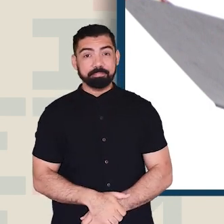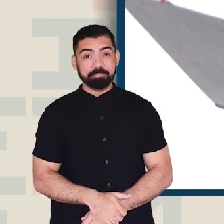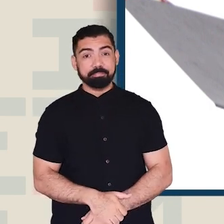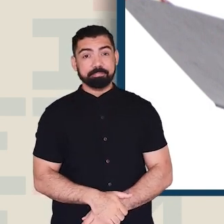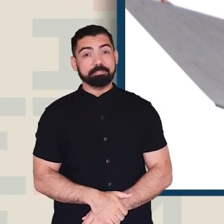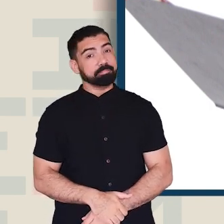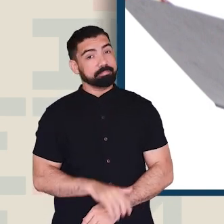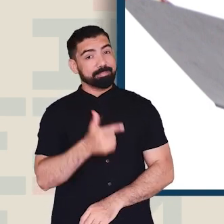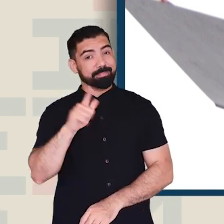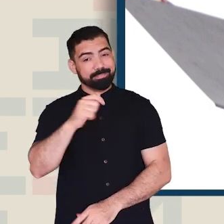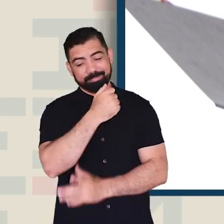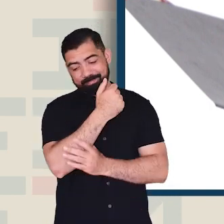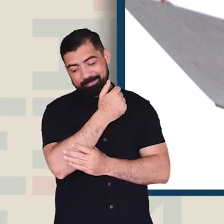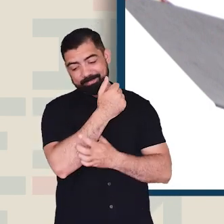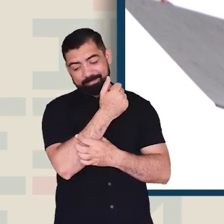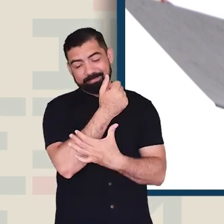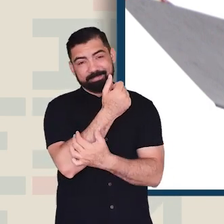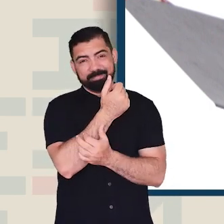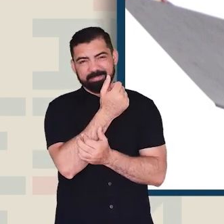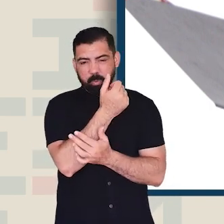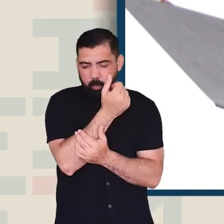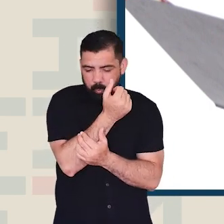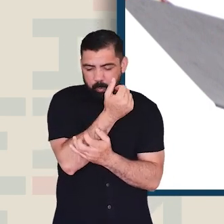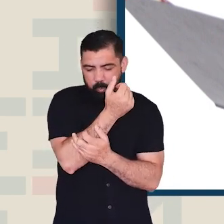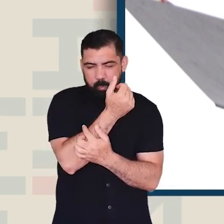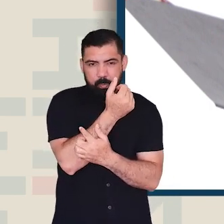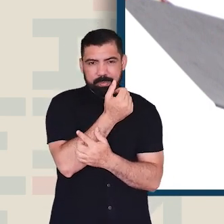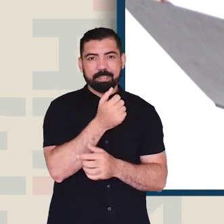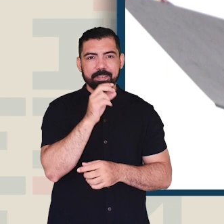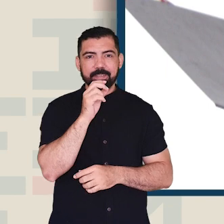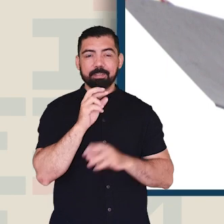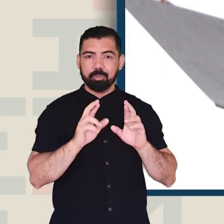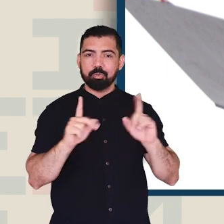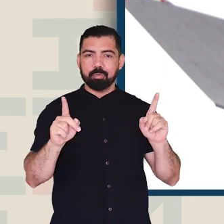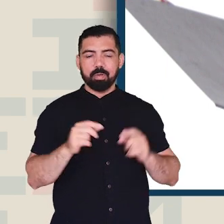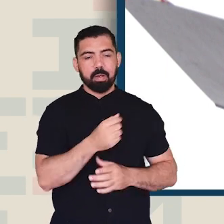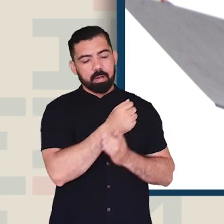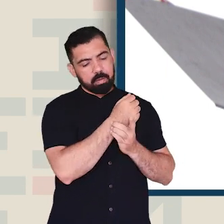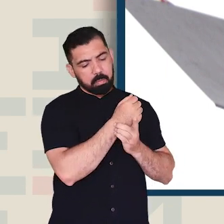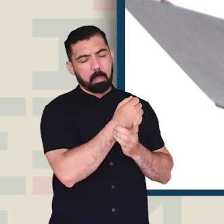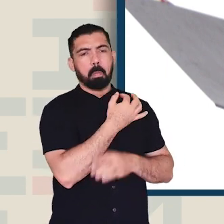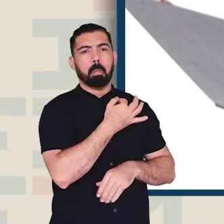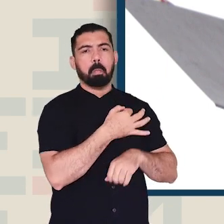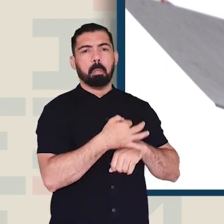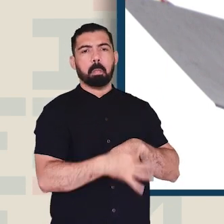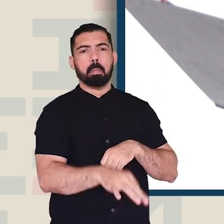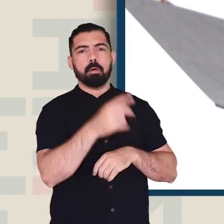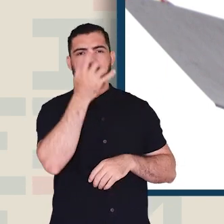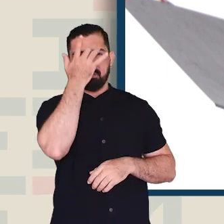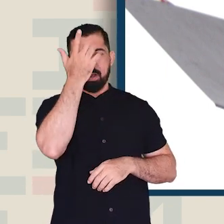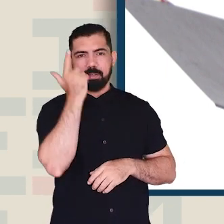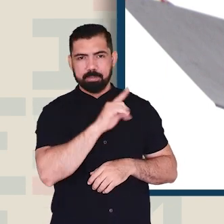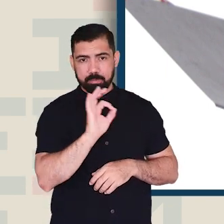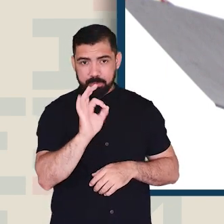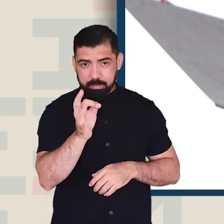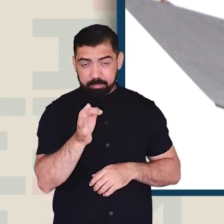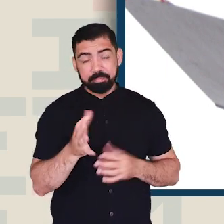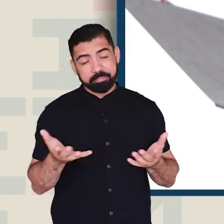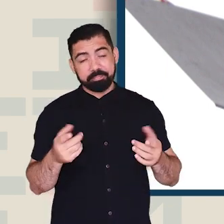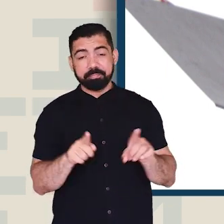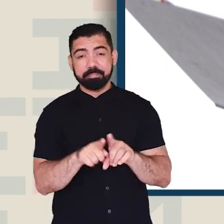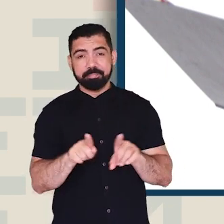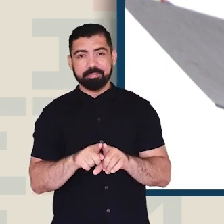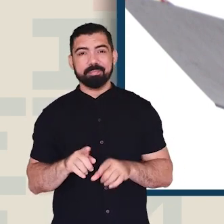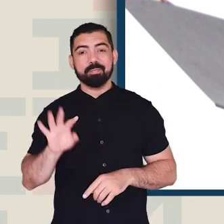bemol aqui. Você tem que ficar apertando aqui. Então aqui o Lá estava solto, facilita, né? Então também tem isso.